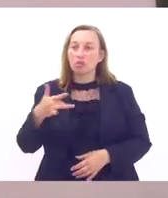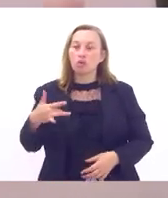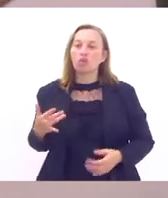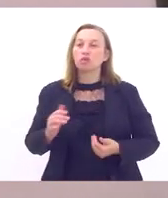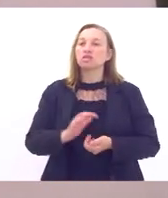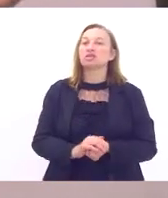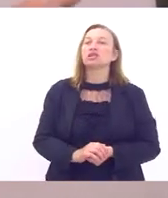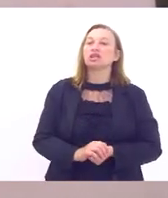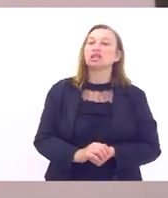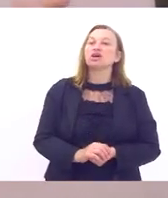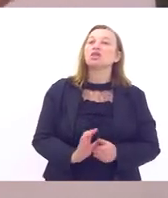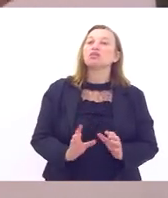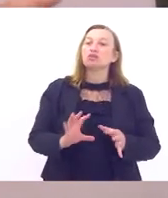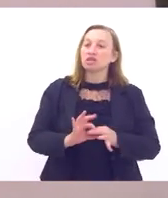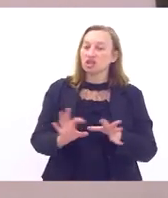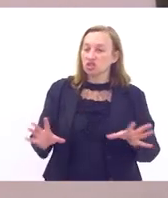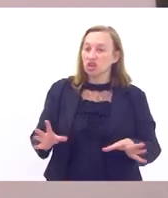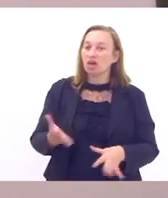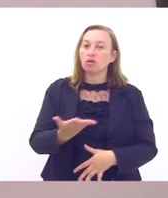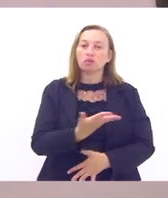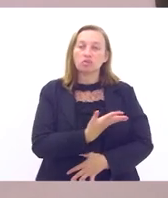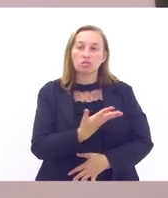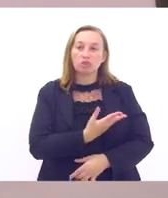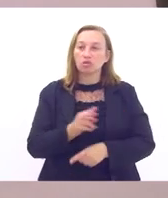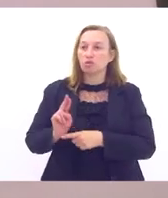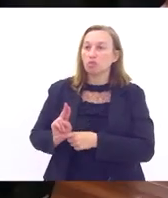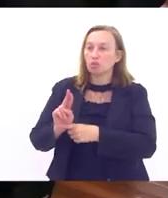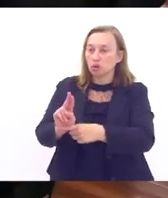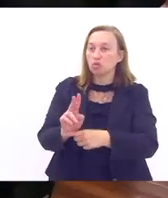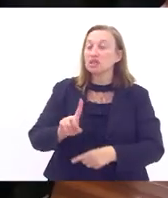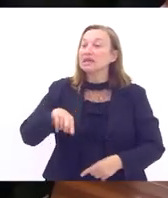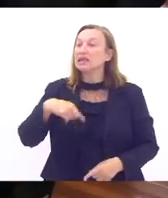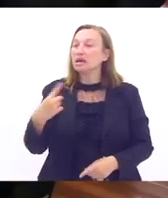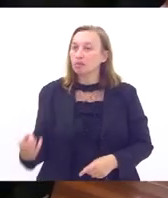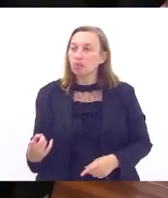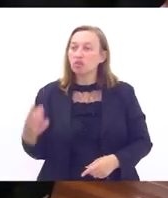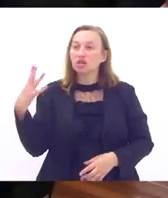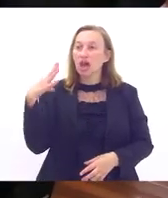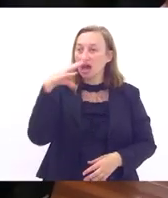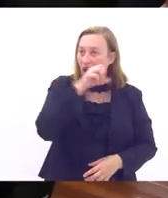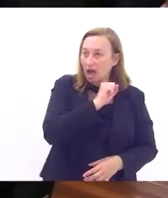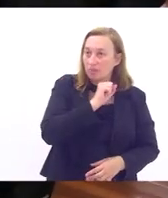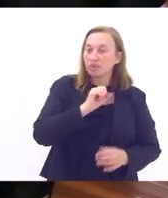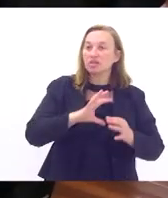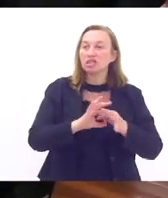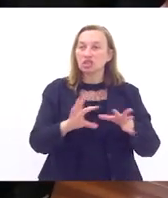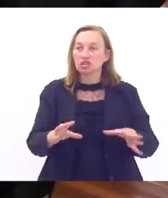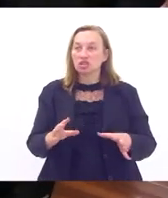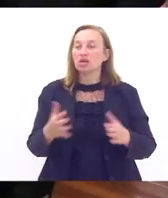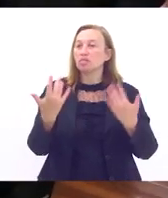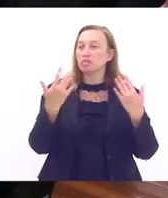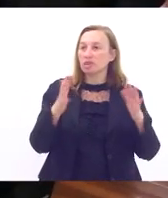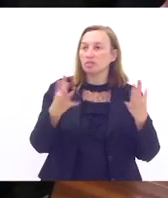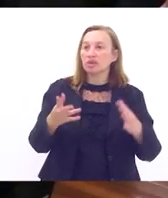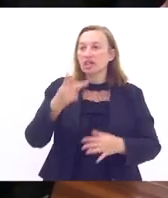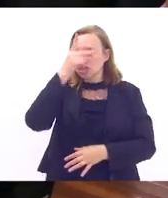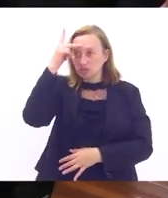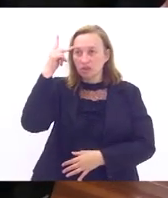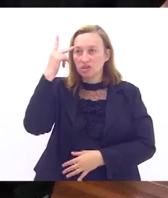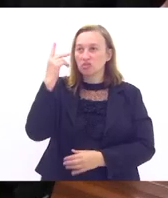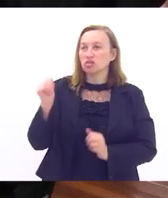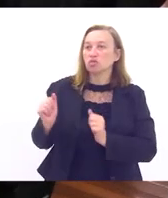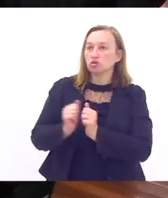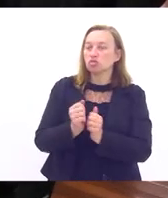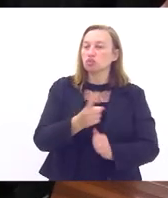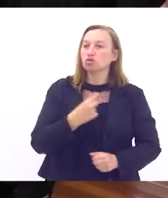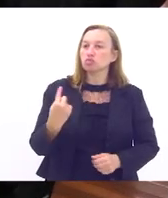abrir aqui para o nosso promotor, e depois, rapidamente, vou abrir para uma saudação das pessoas que estão